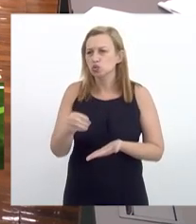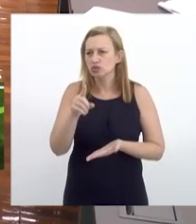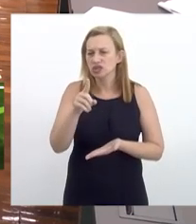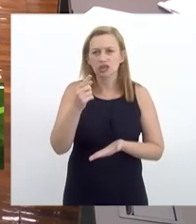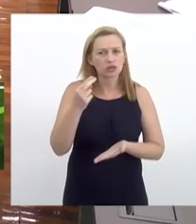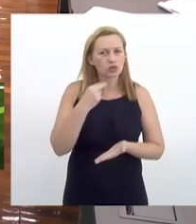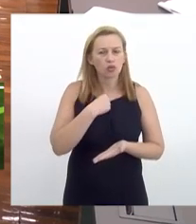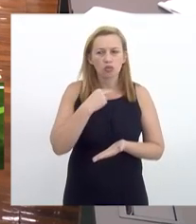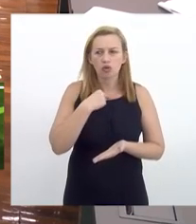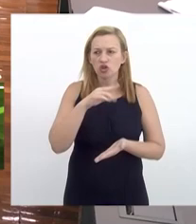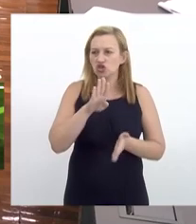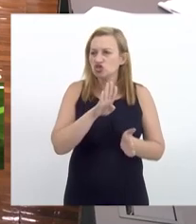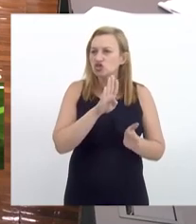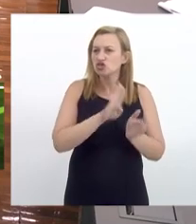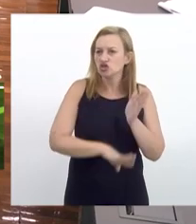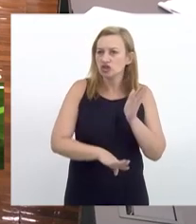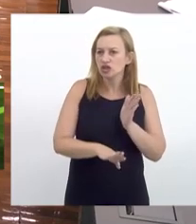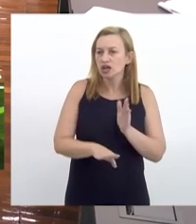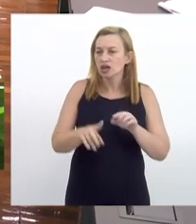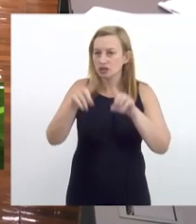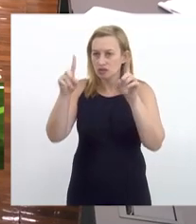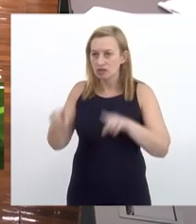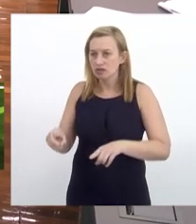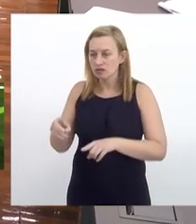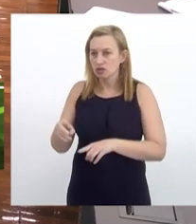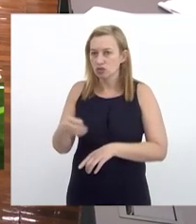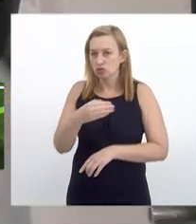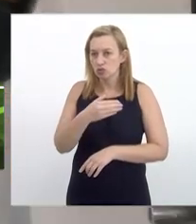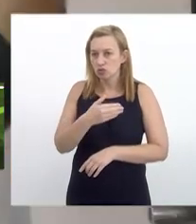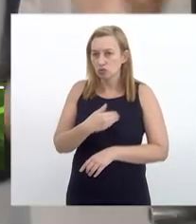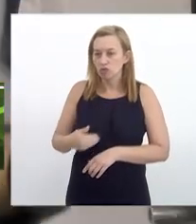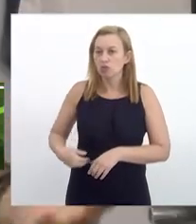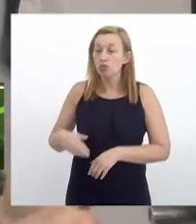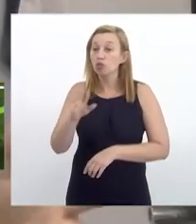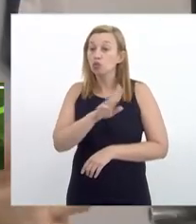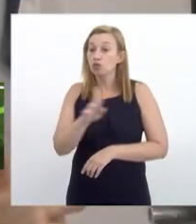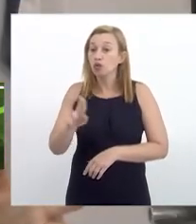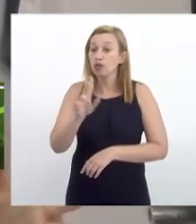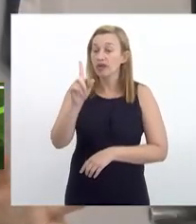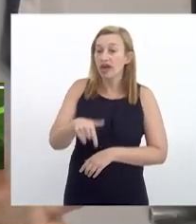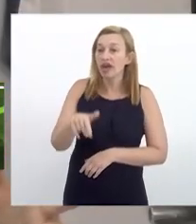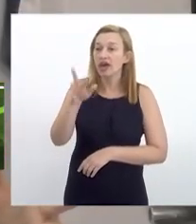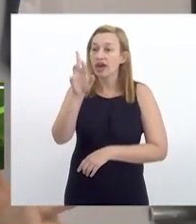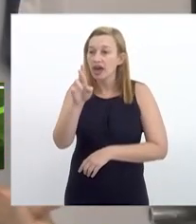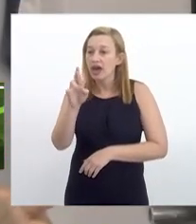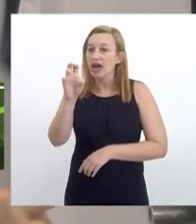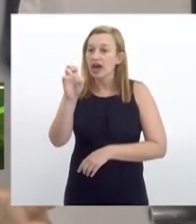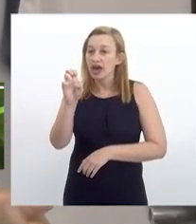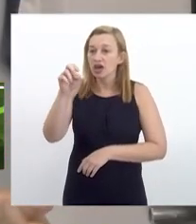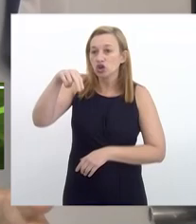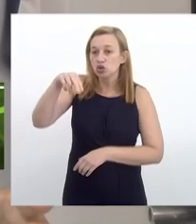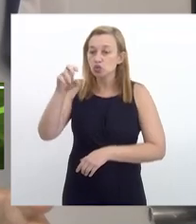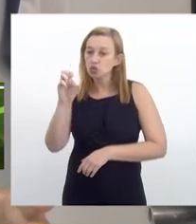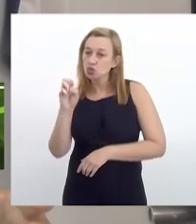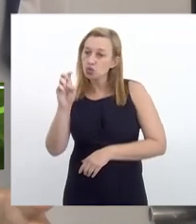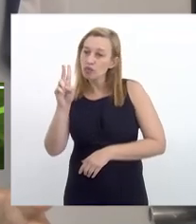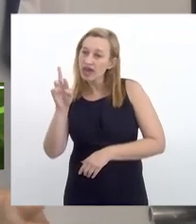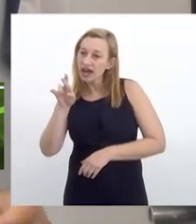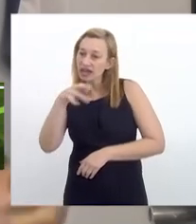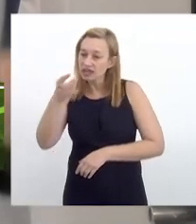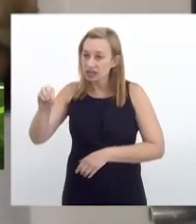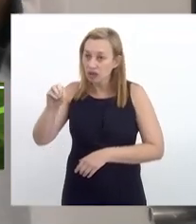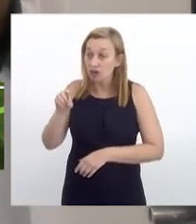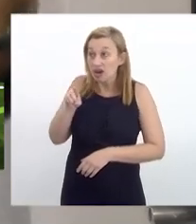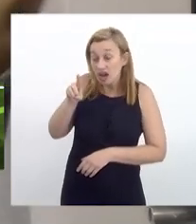retirar Do servidor Chama-se Remuneração É uma composição De várias coisas Essa remuneração